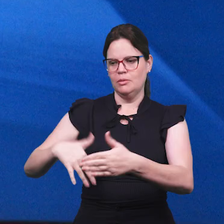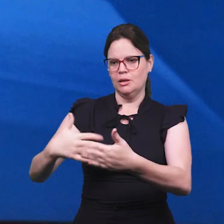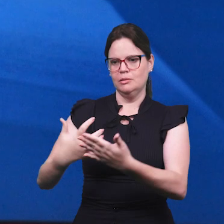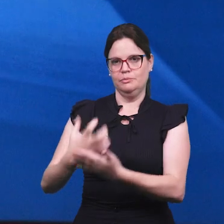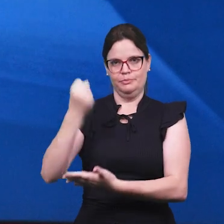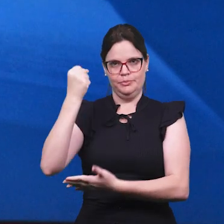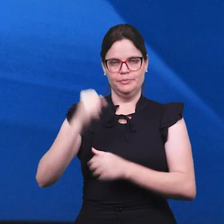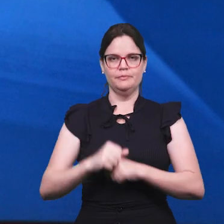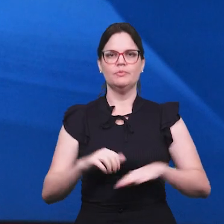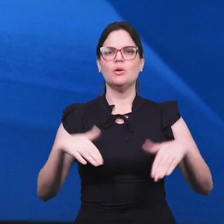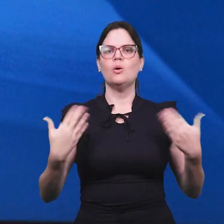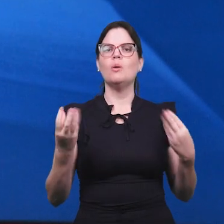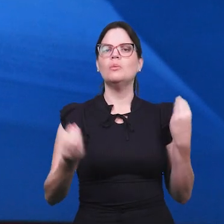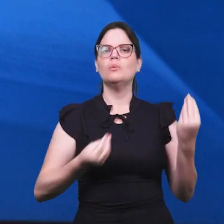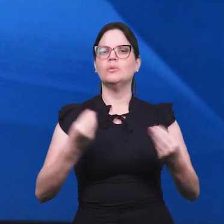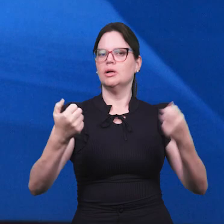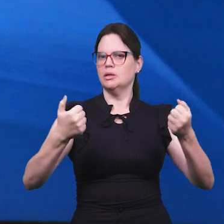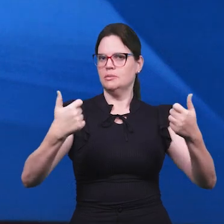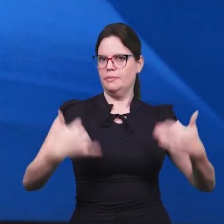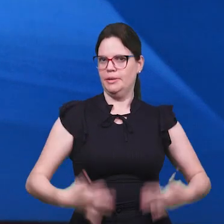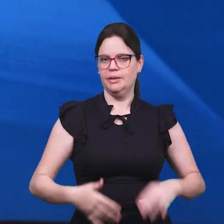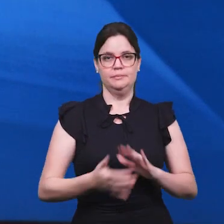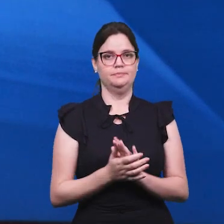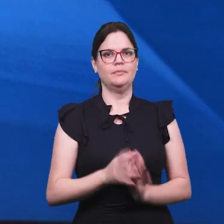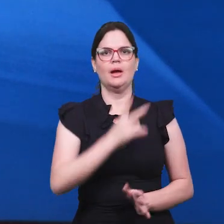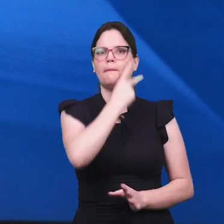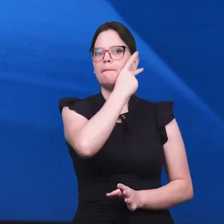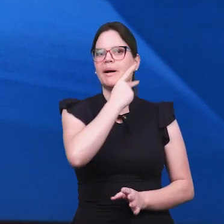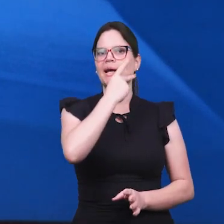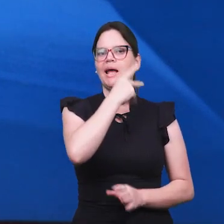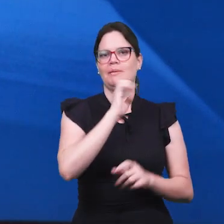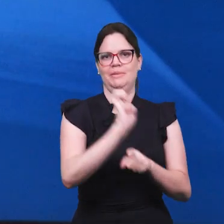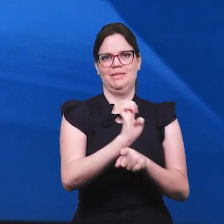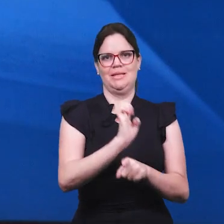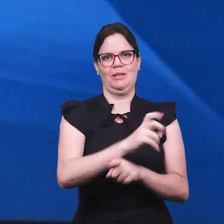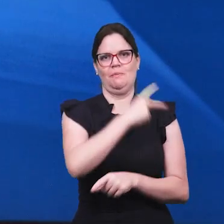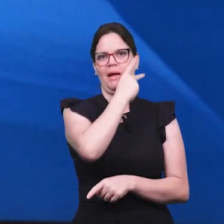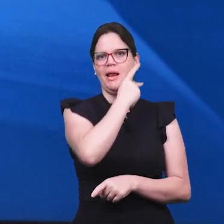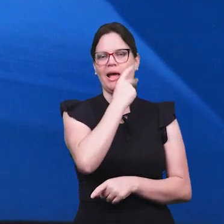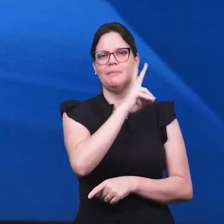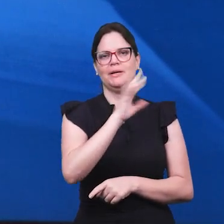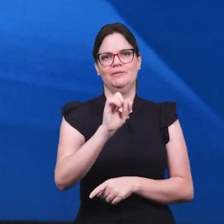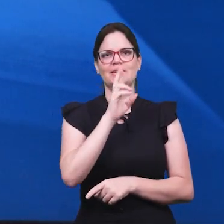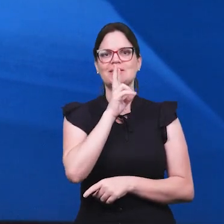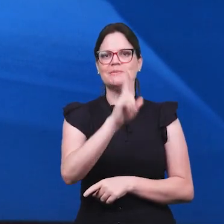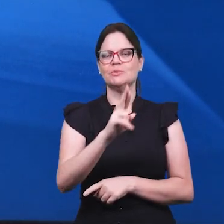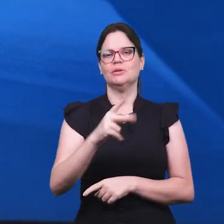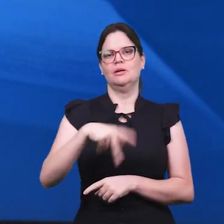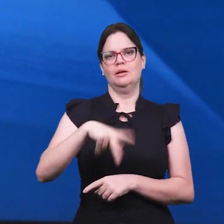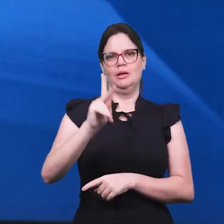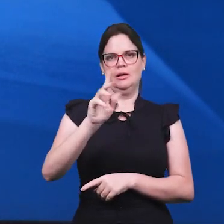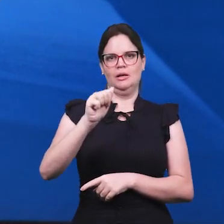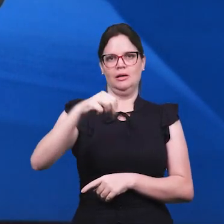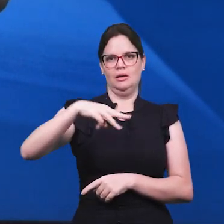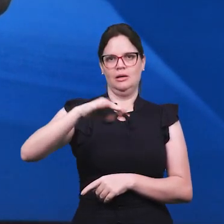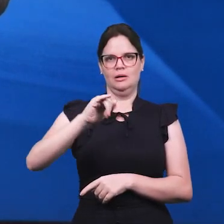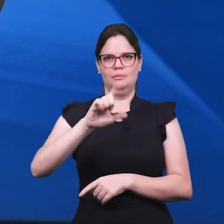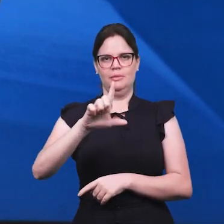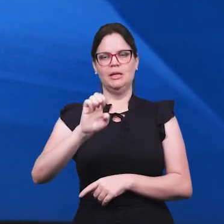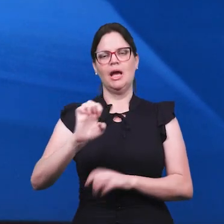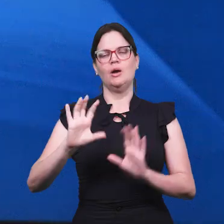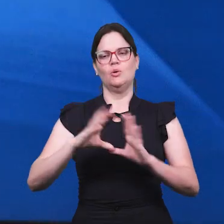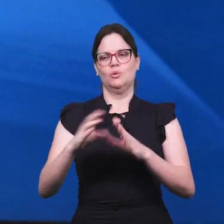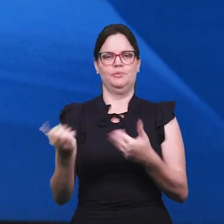Espírito Santo nos últimos dias. Nós vamos ver essa resposta agora lá do estado da Paraíba. Quem vai responder é a nossa irmã